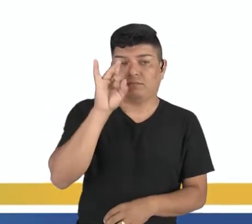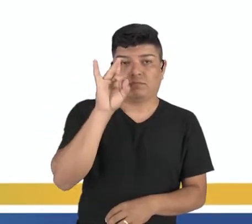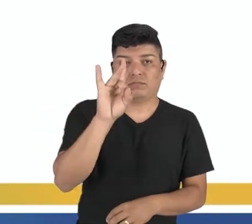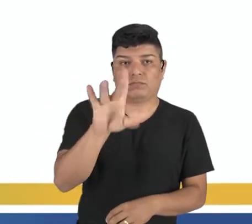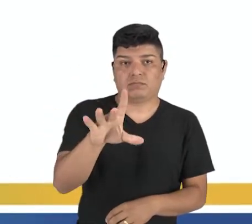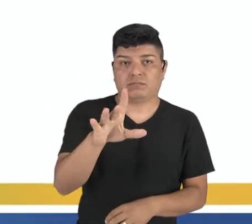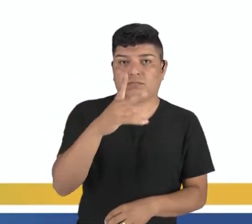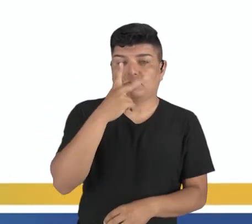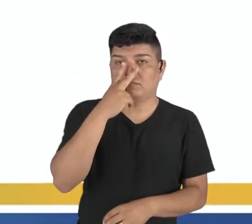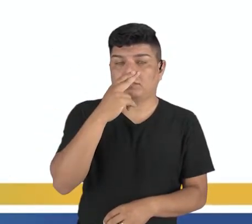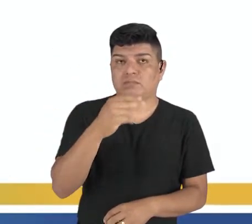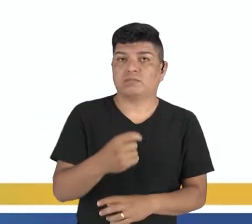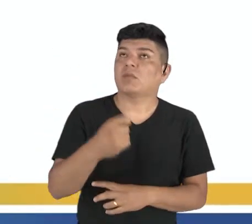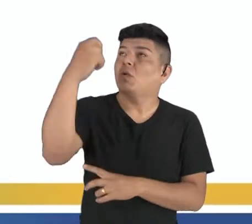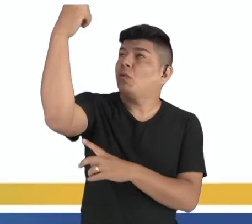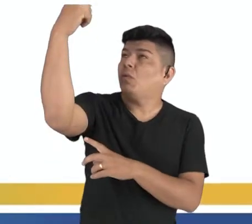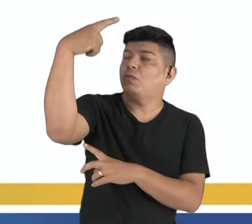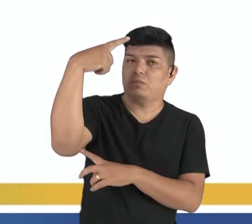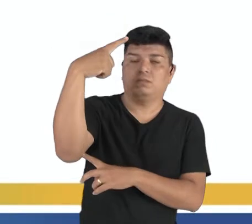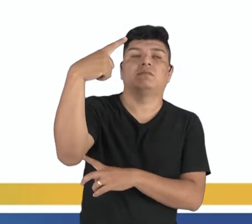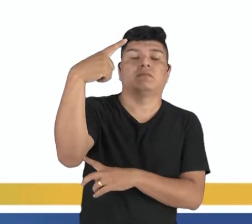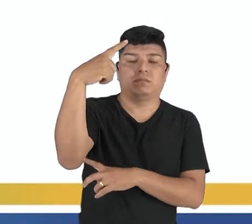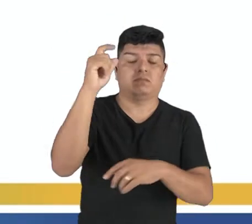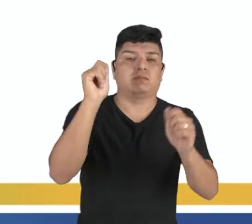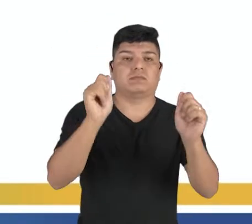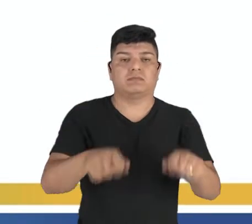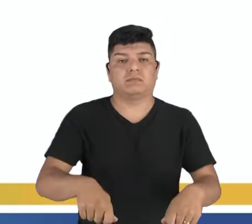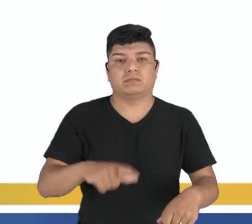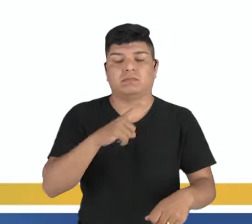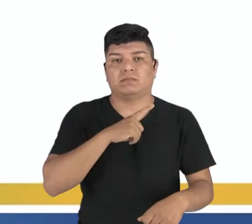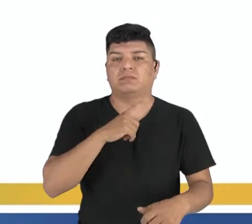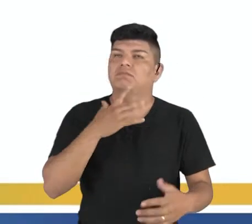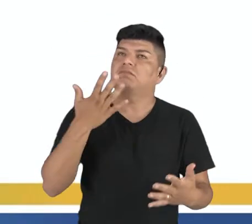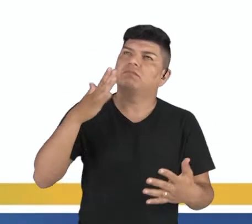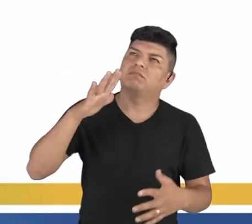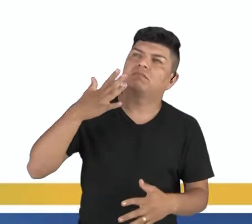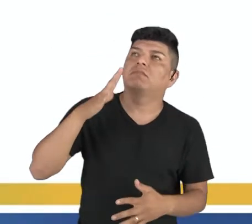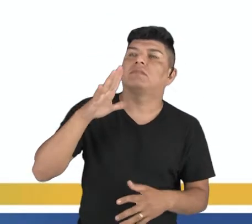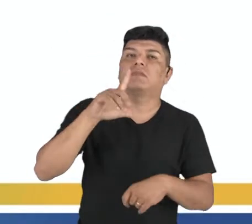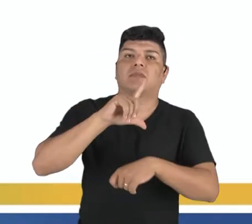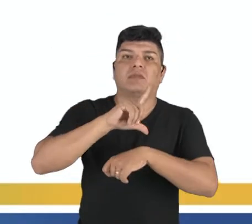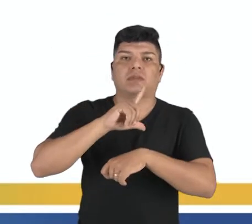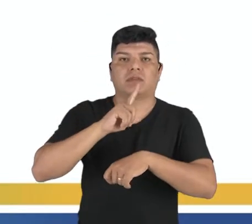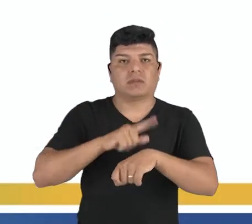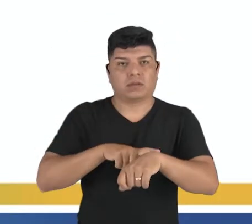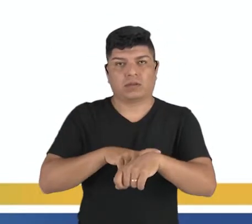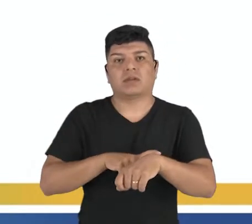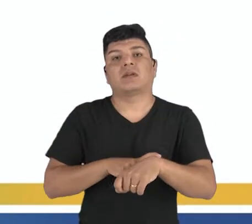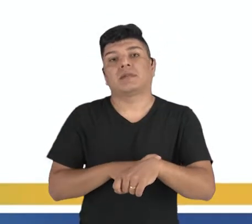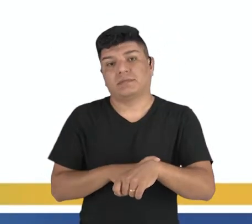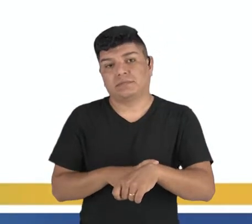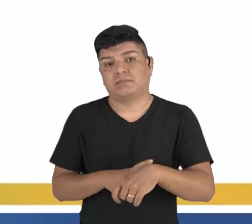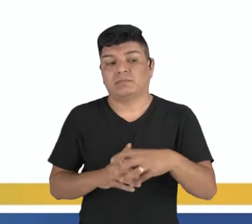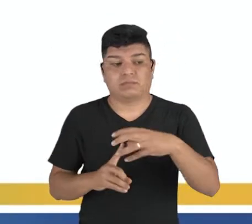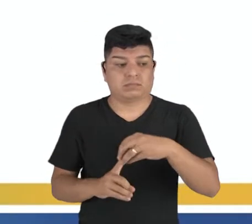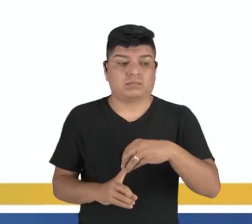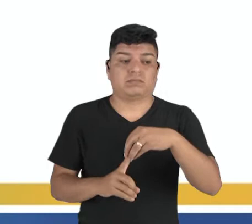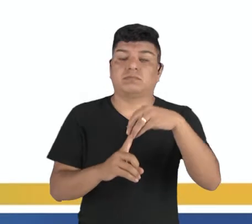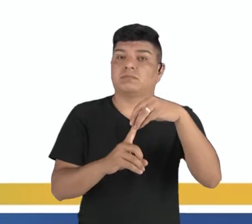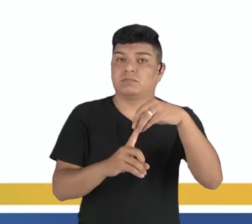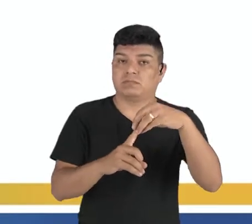a posição do Sol para poder ter uma noção de tempo. Então aqui é um